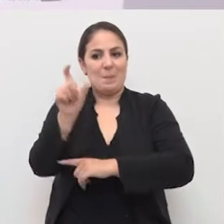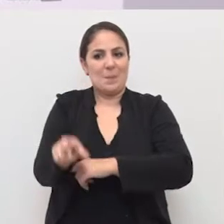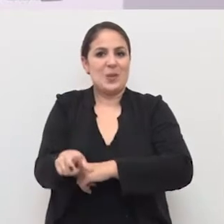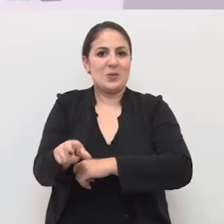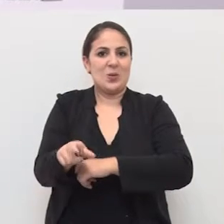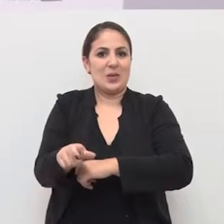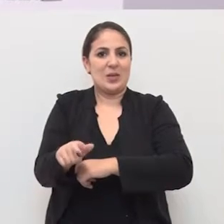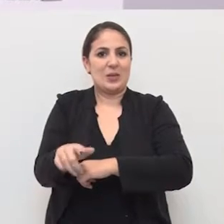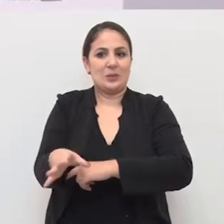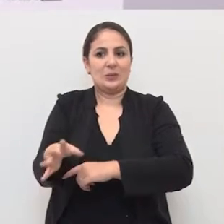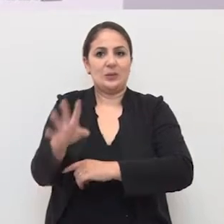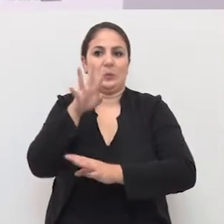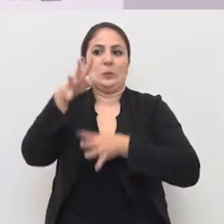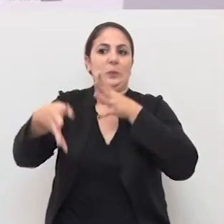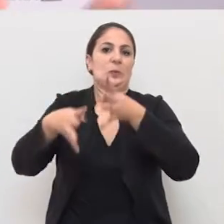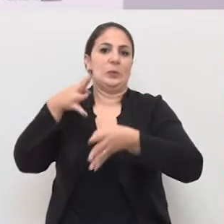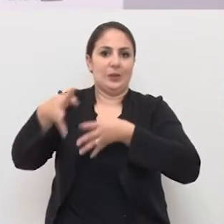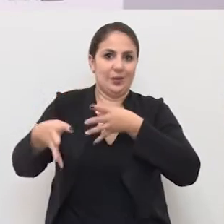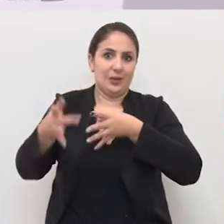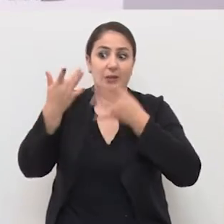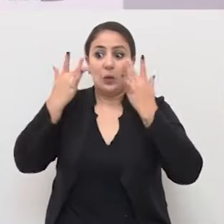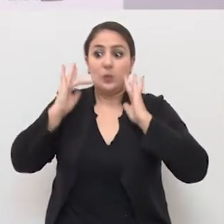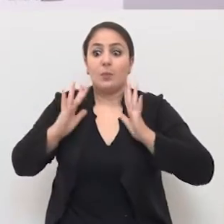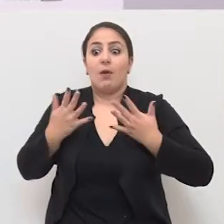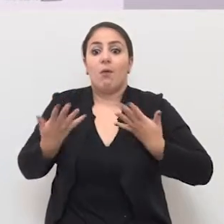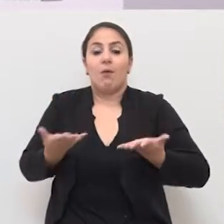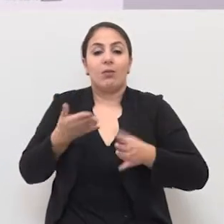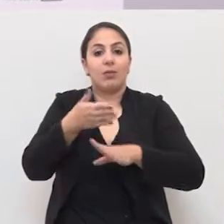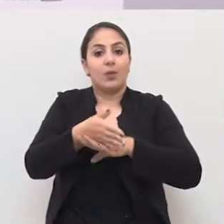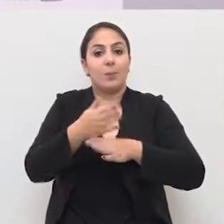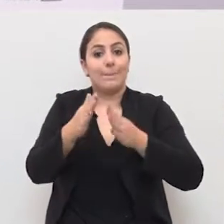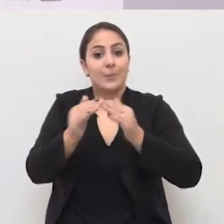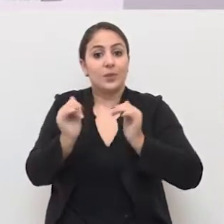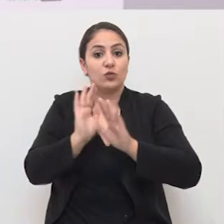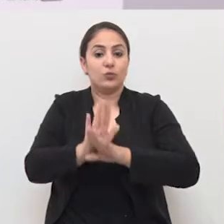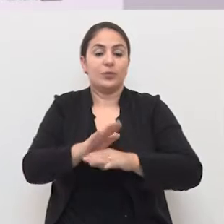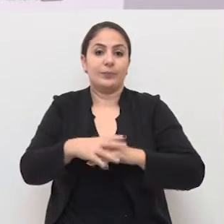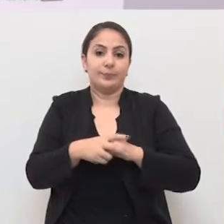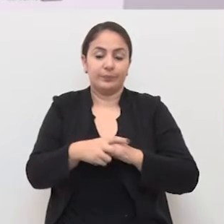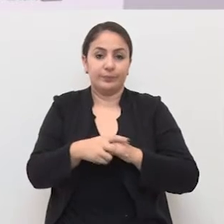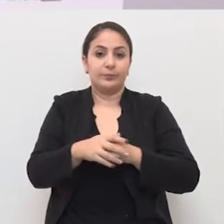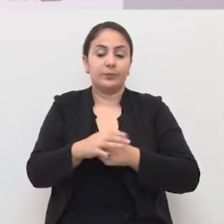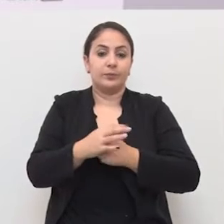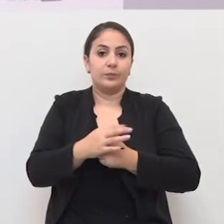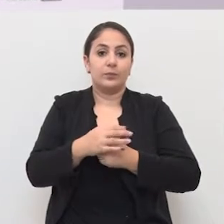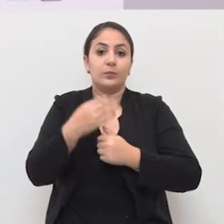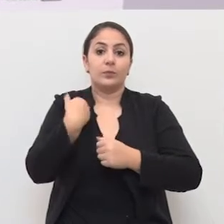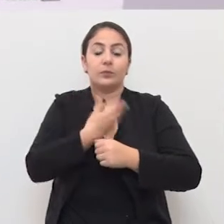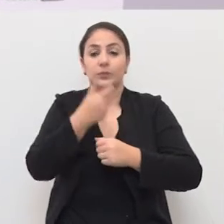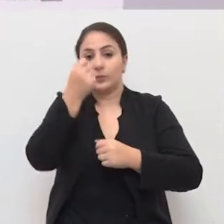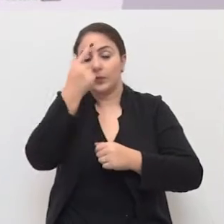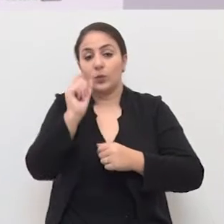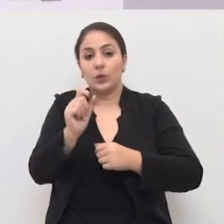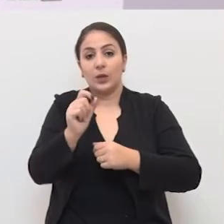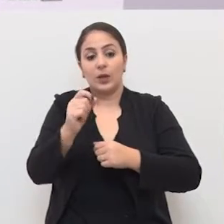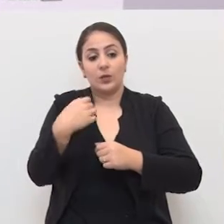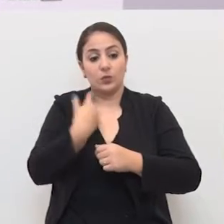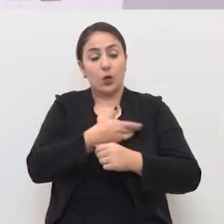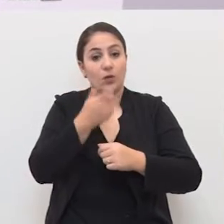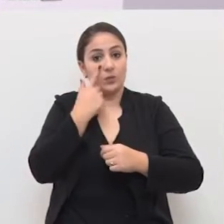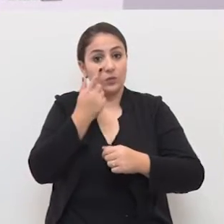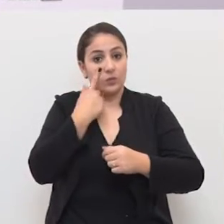encontrar o cidadão que a ameaçou e ela não sabia a quem se dirigir pedindo auxílio. Então o que é a nossa ideia? A nossa ideia é dotar